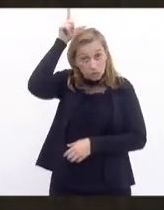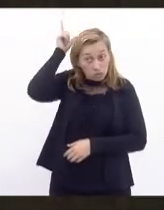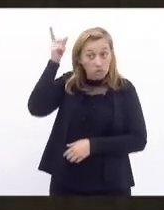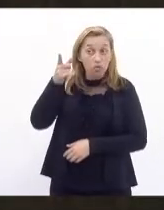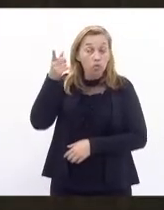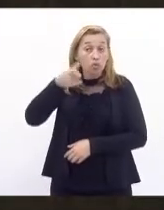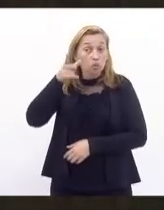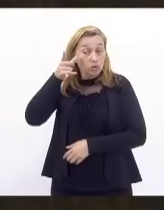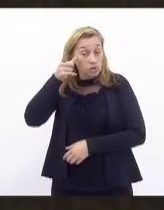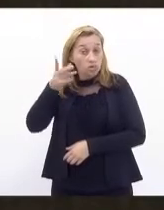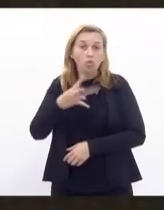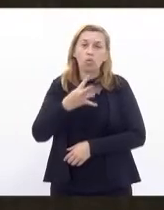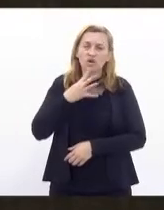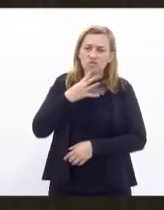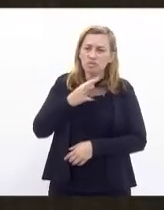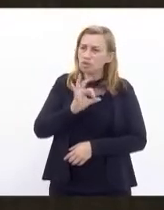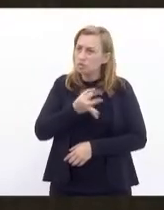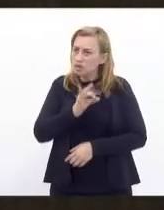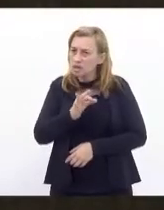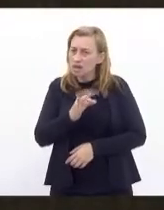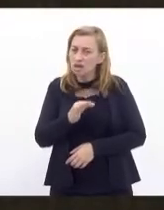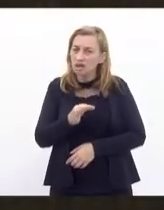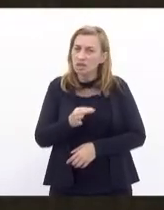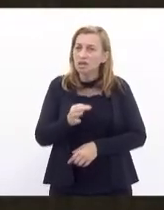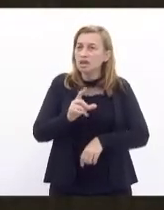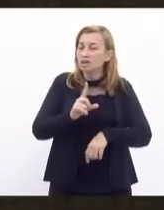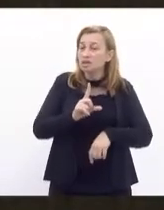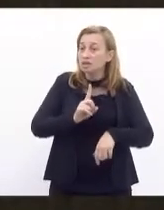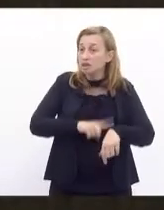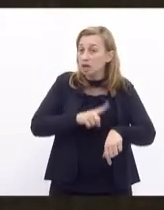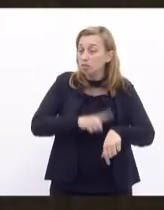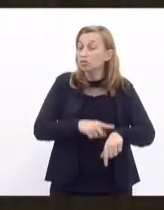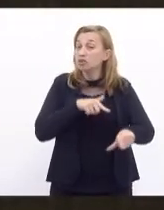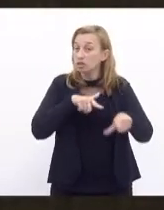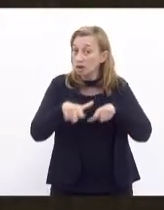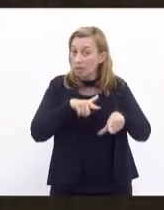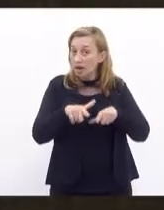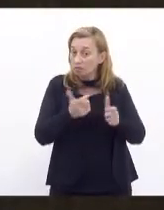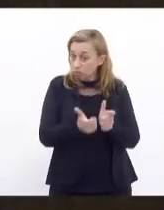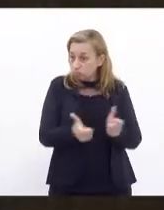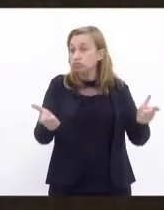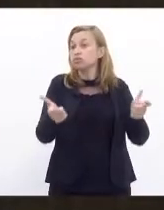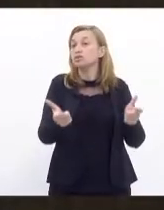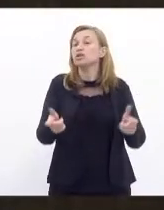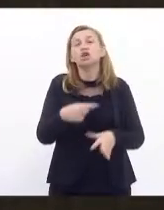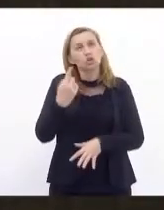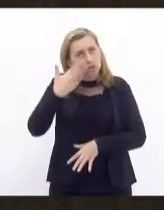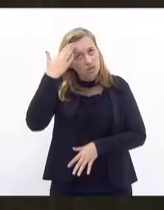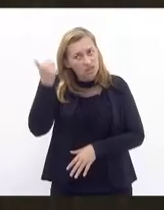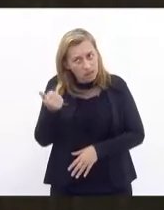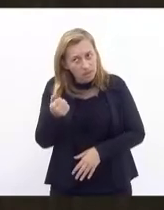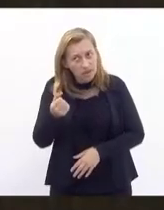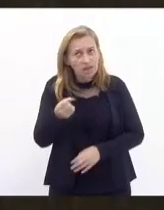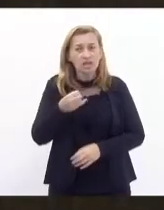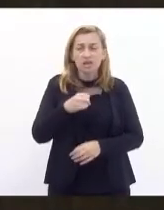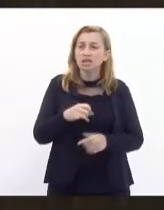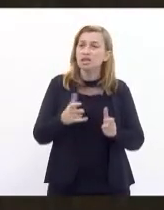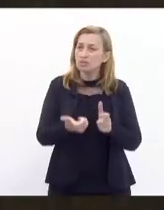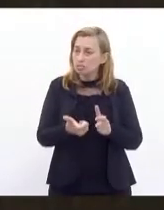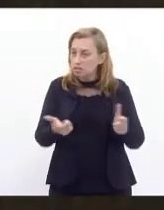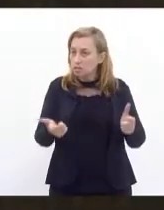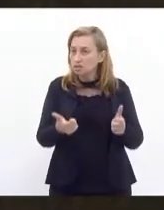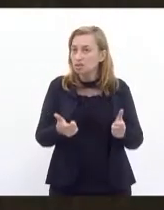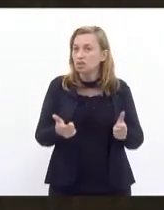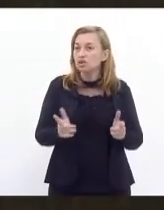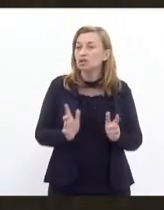reconhecimento remuneratório em relação a essa carga horária estendida, ampliada, que, aliás, nós sabemos, se estende, inclusive,